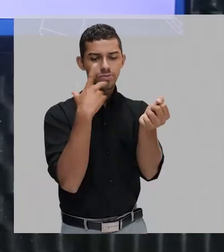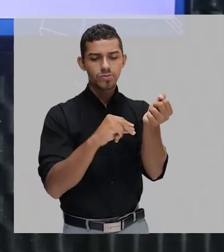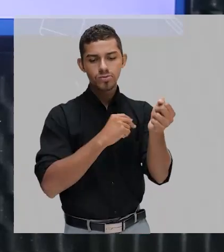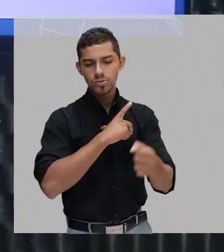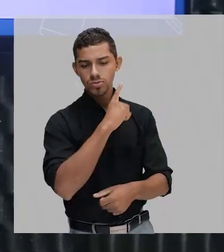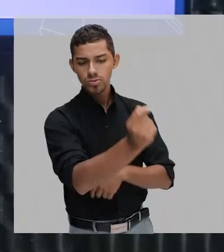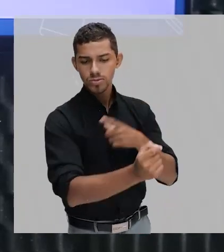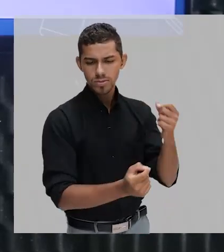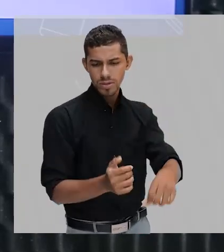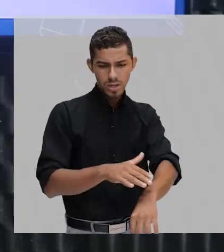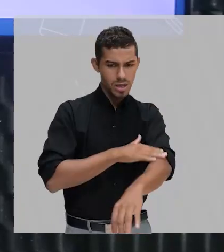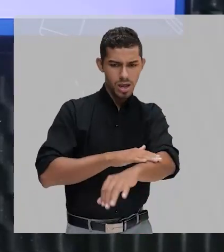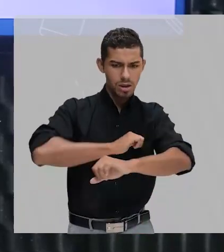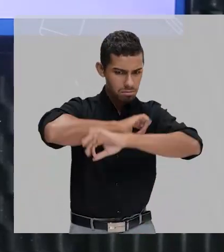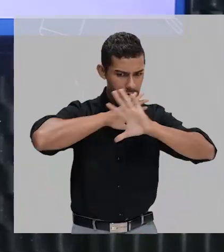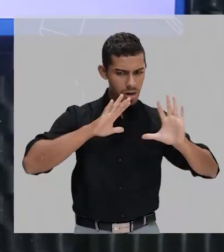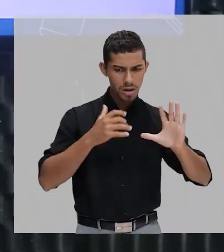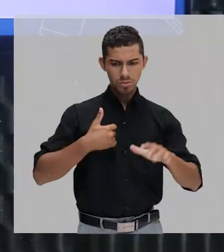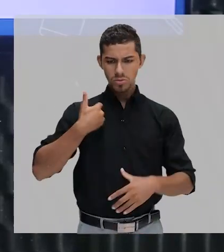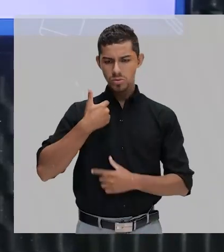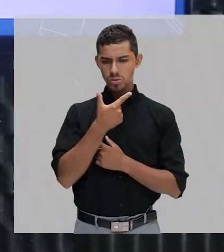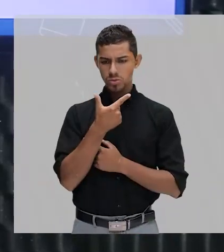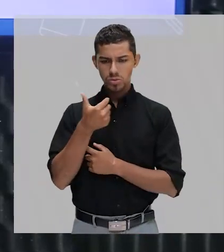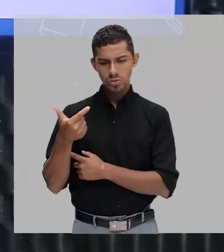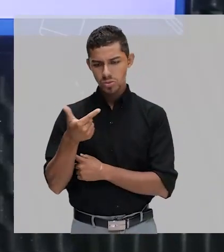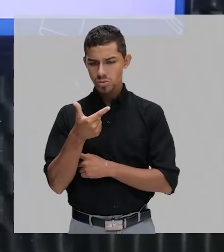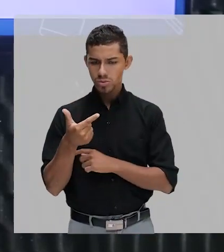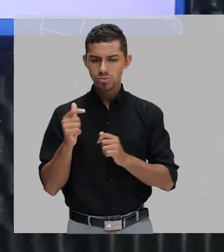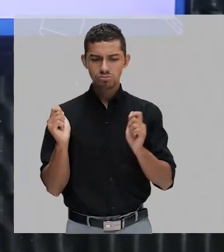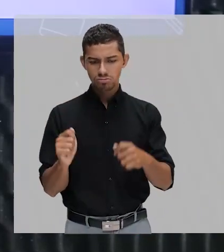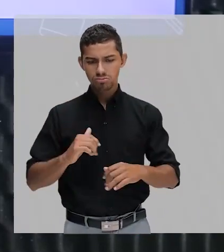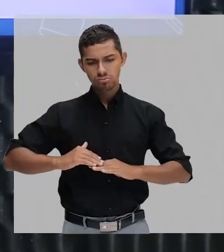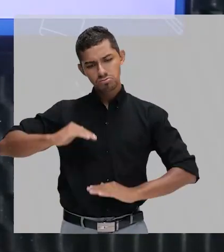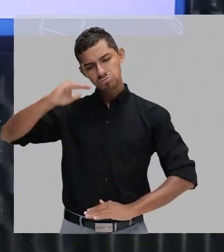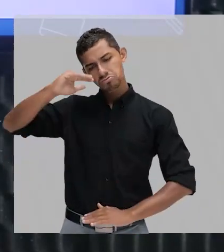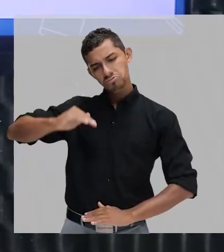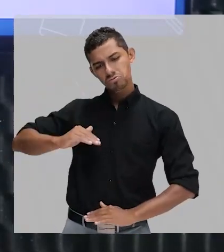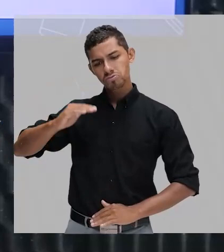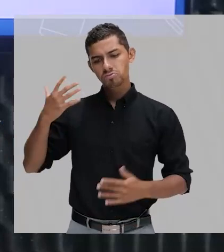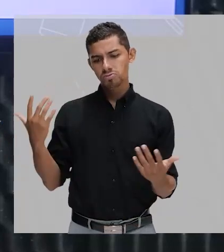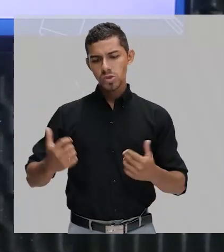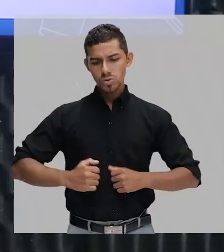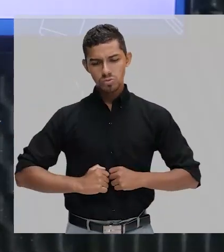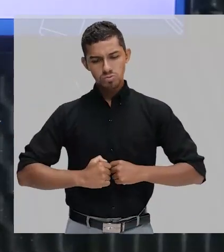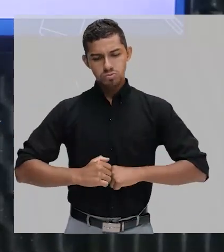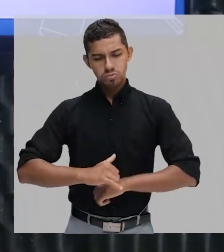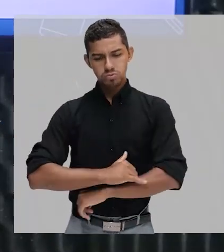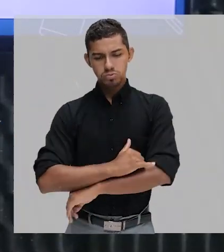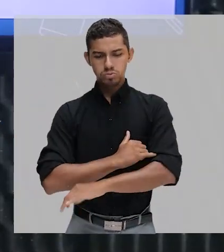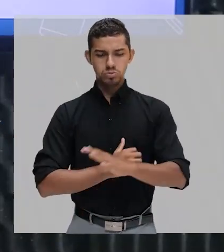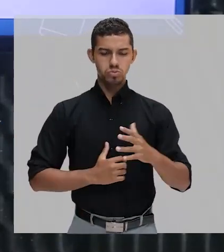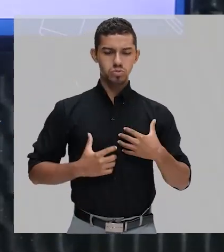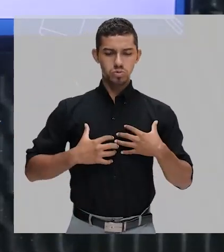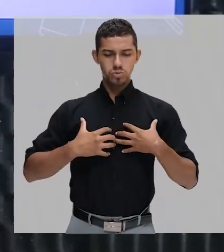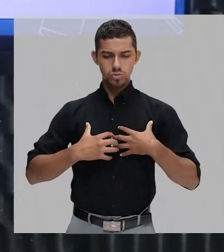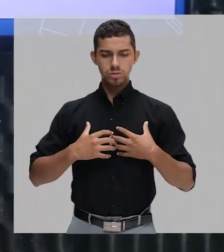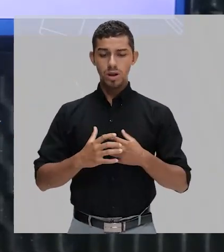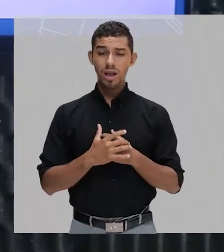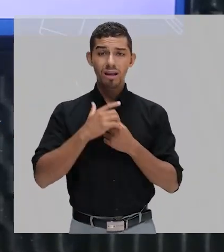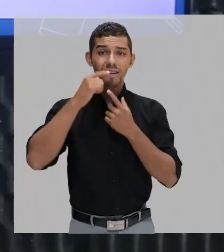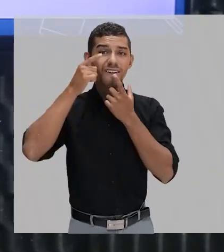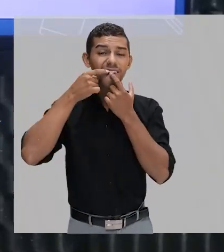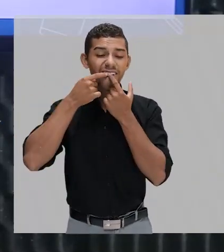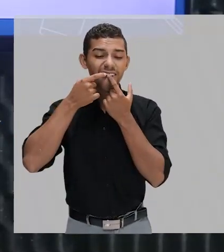claro, de 22 anos de idade, estatura regular, cheio de corpo, com a falta de um dente na